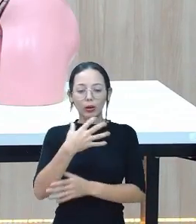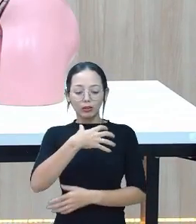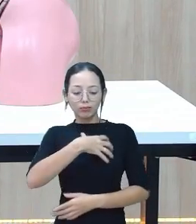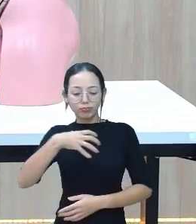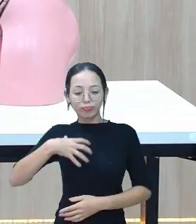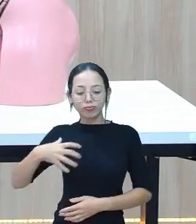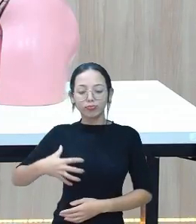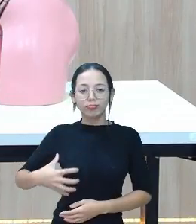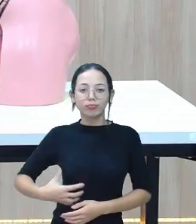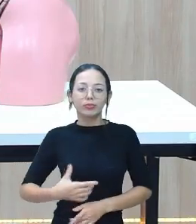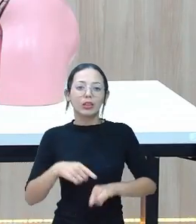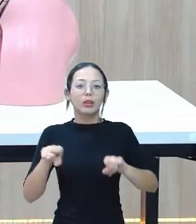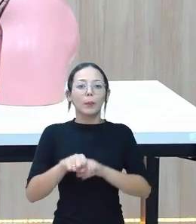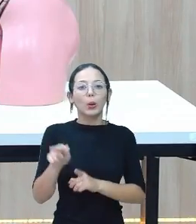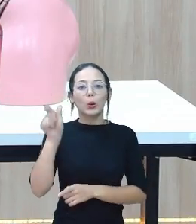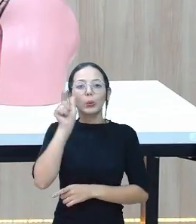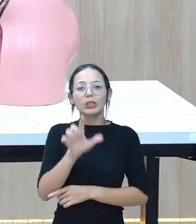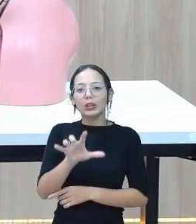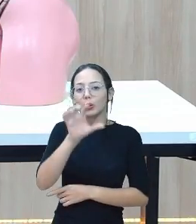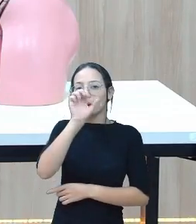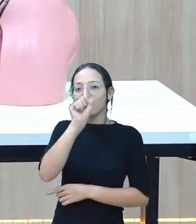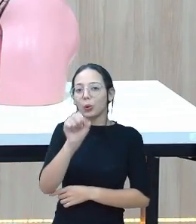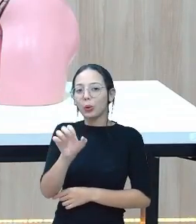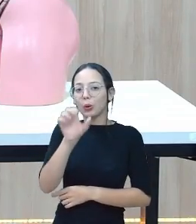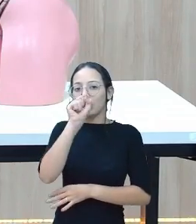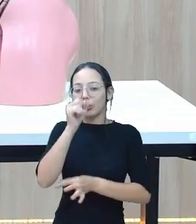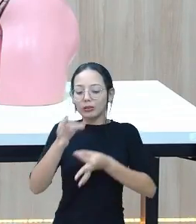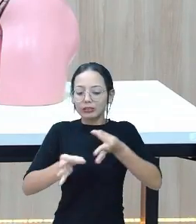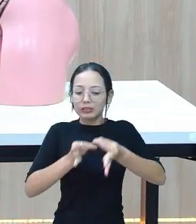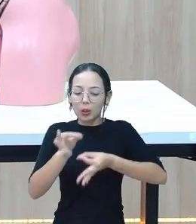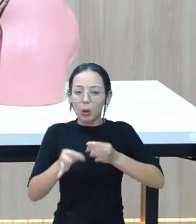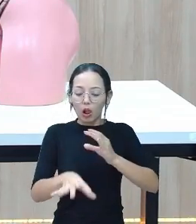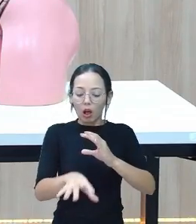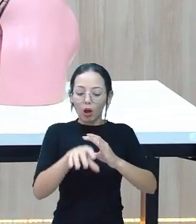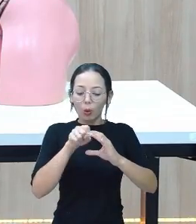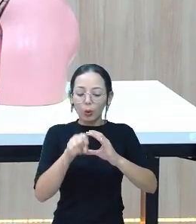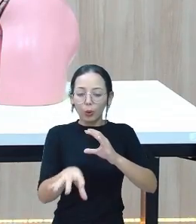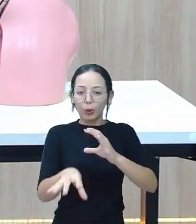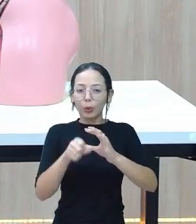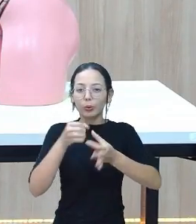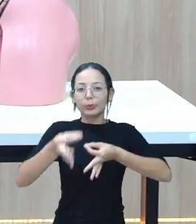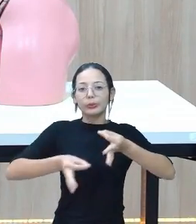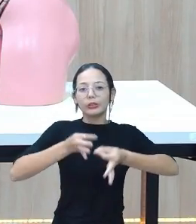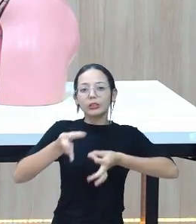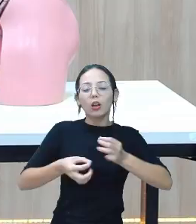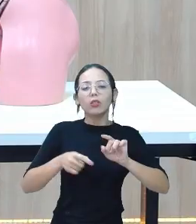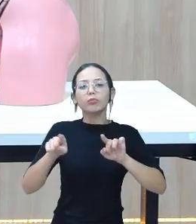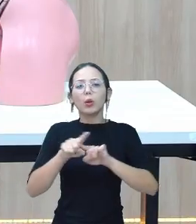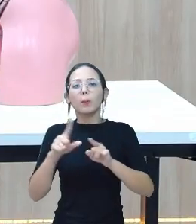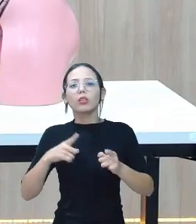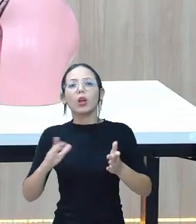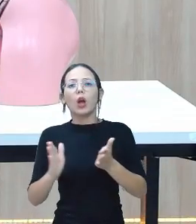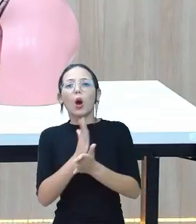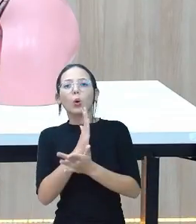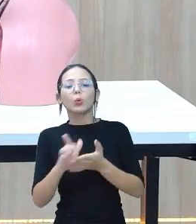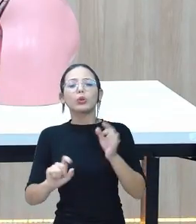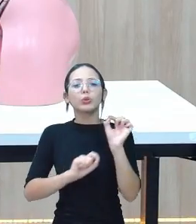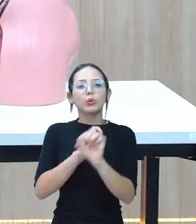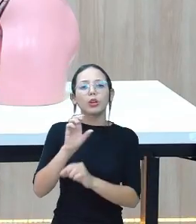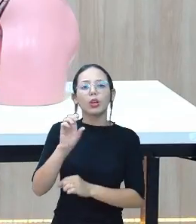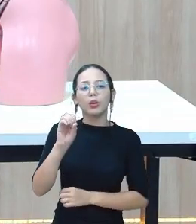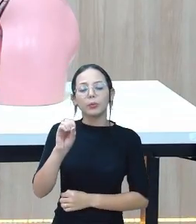né? E realizando a respiração celular também. E na célula a gente vê que tem